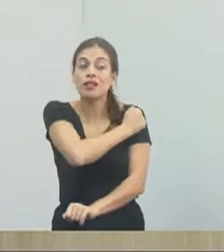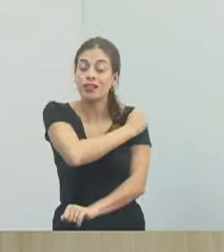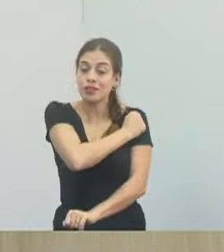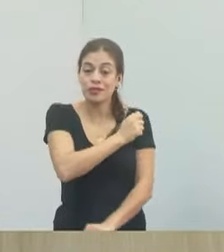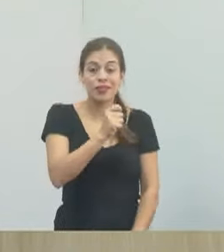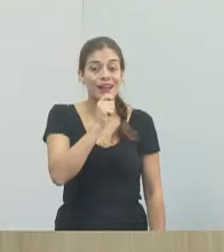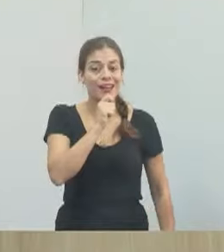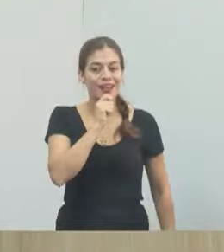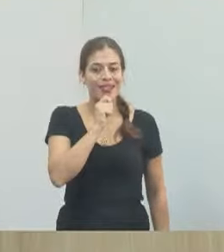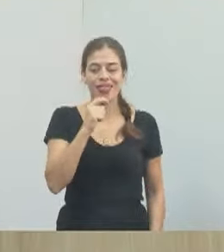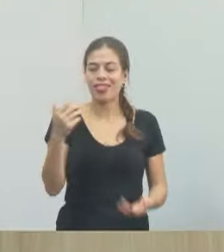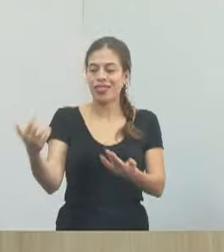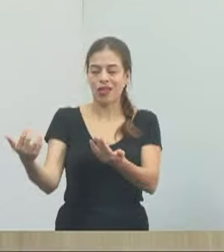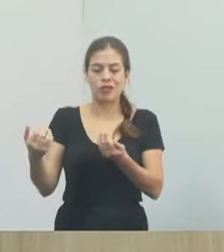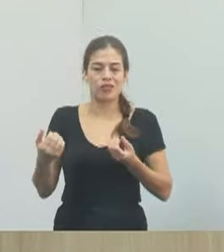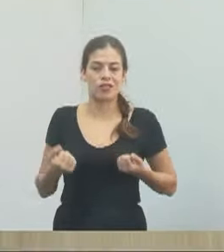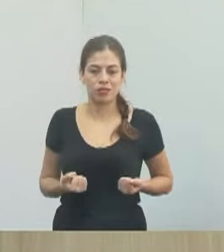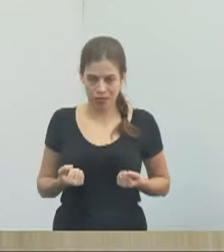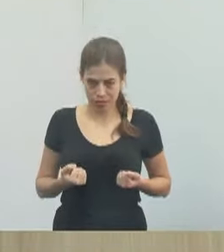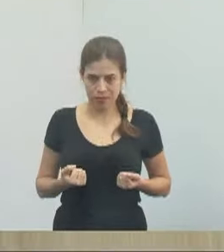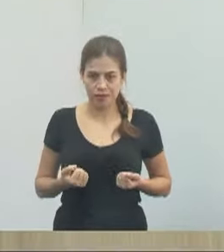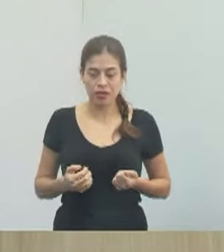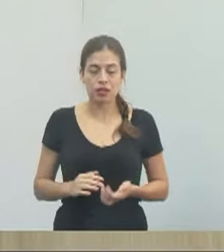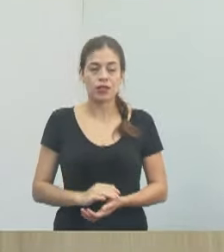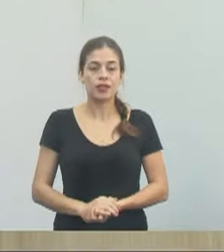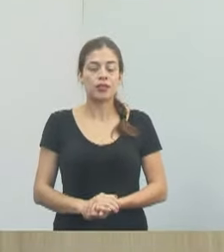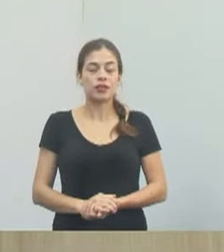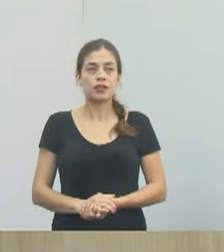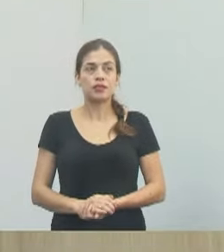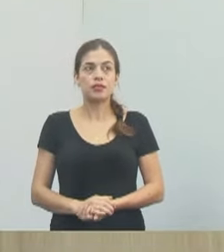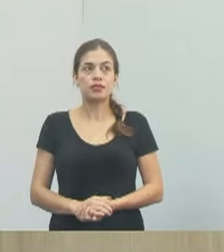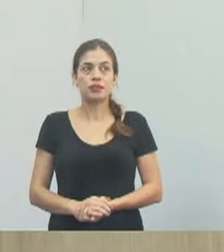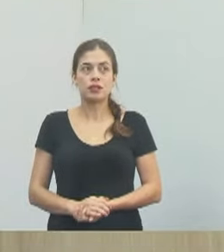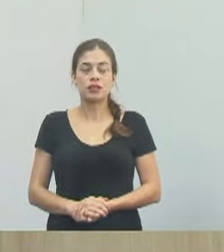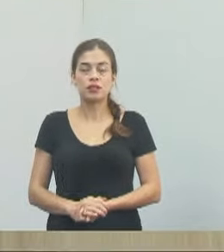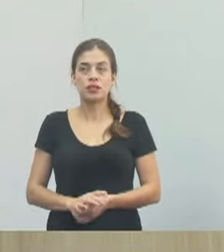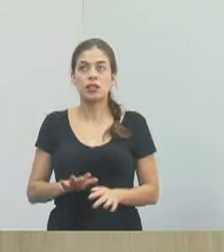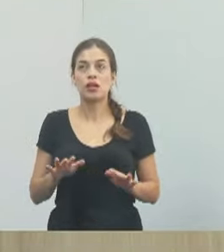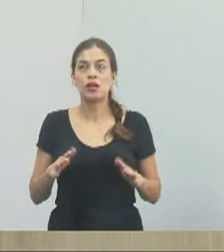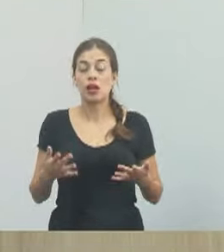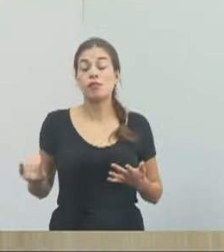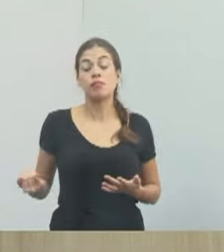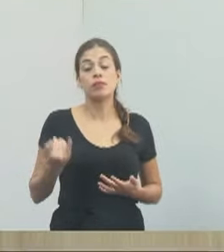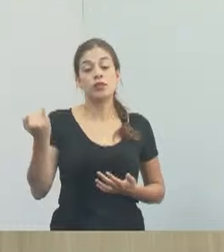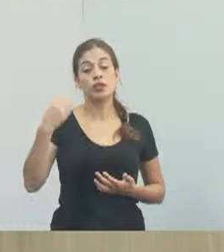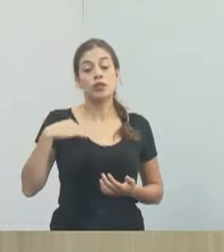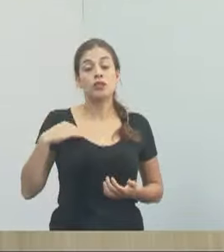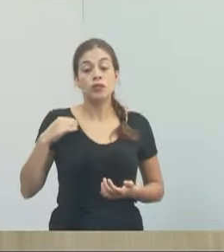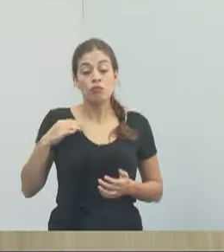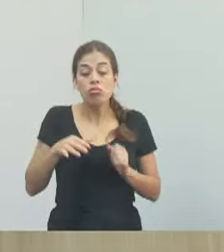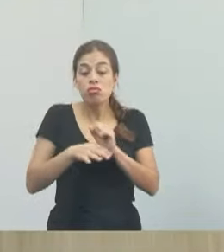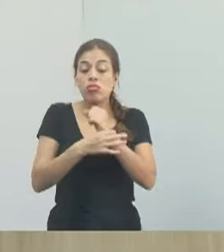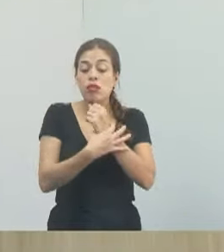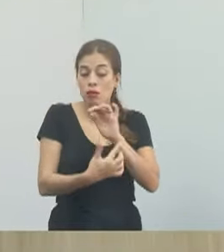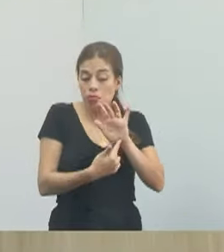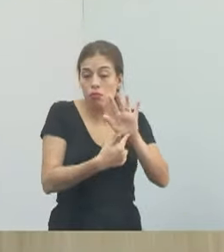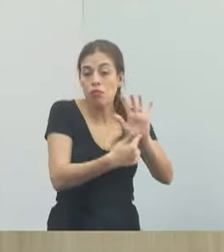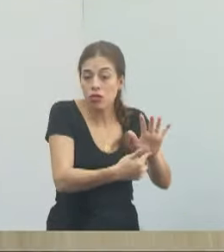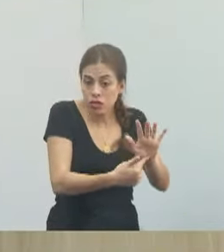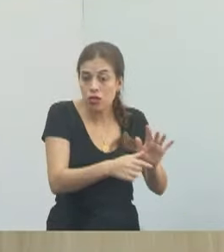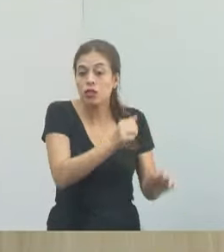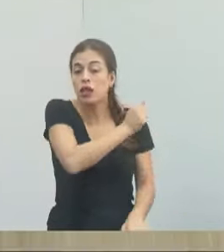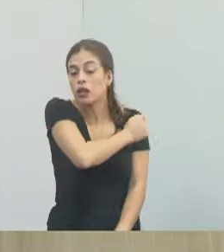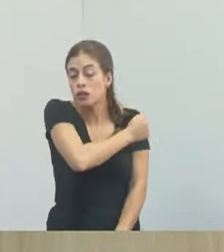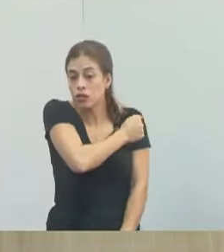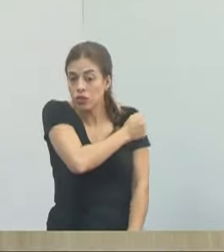Ainda não receberam considerando a importância do referido uniforme para segurança identificação dos